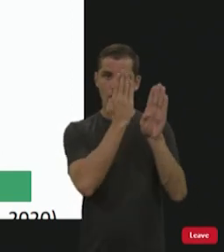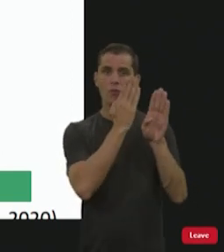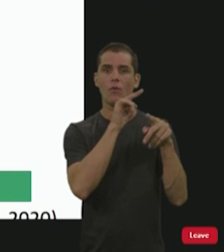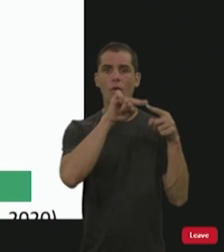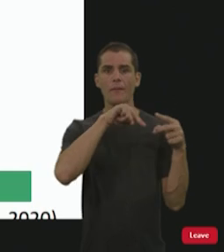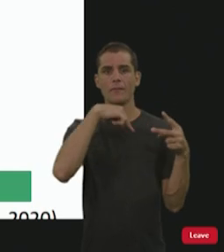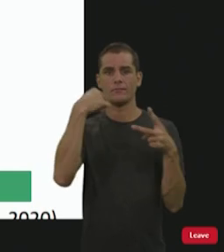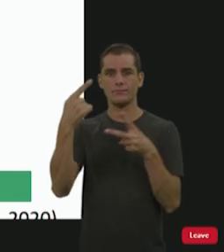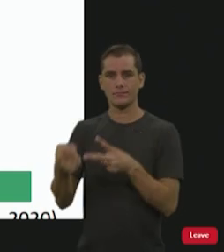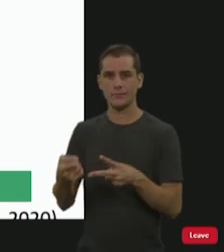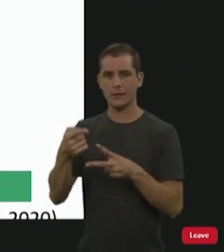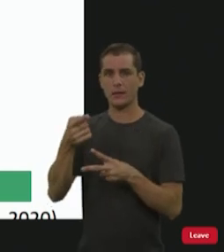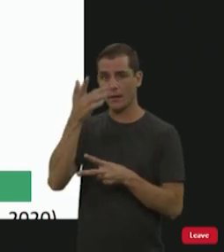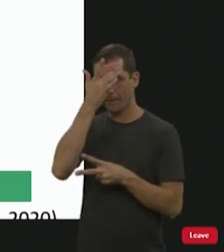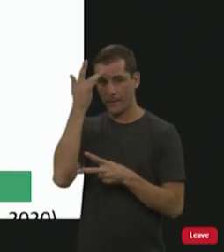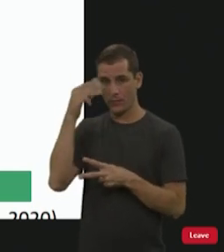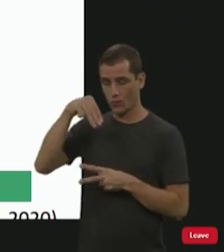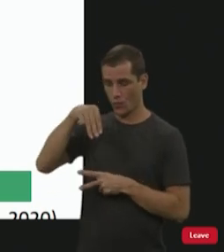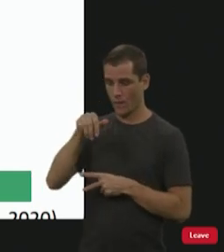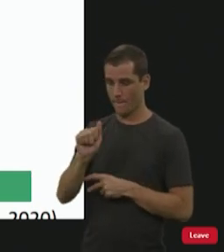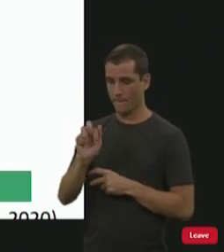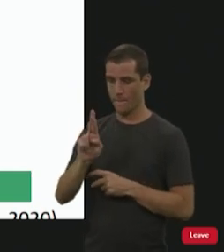1959, fez uma revisão